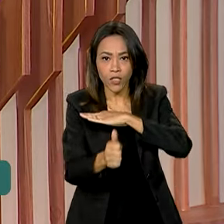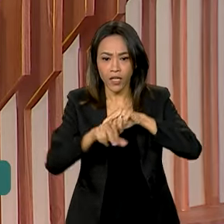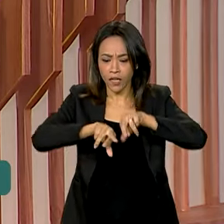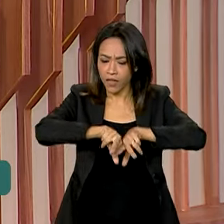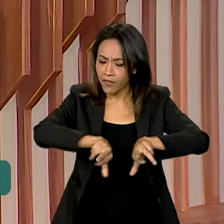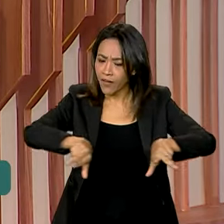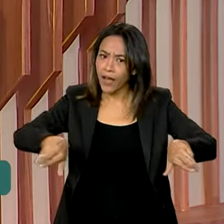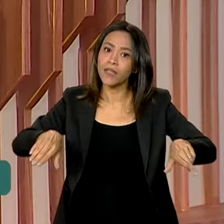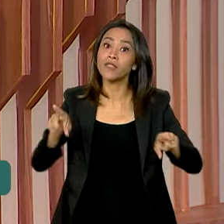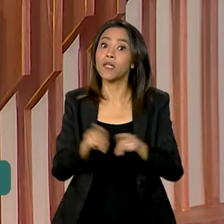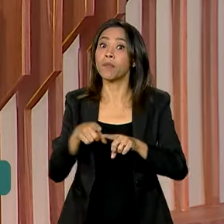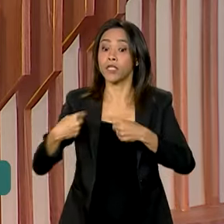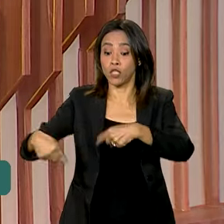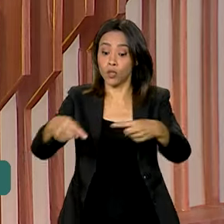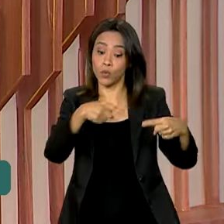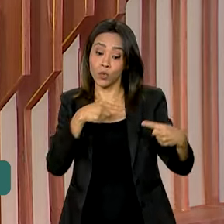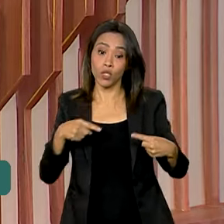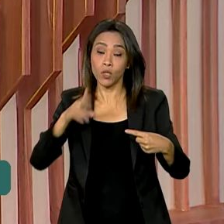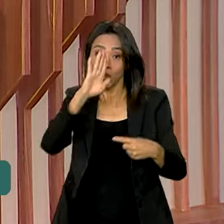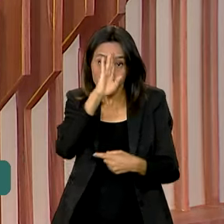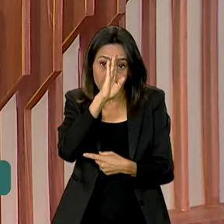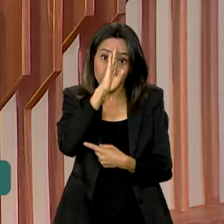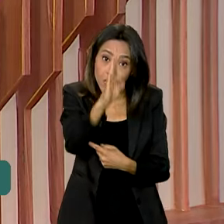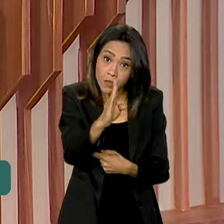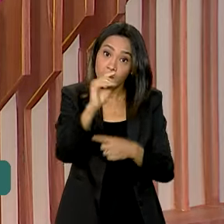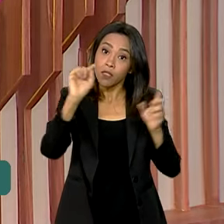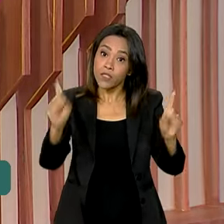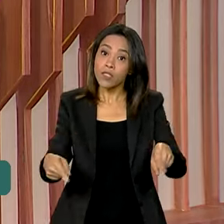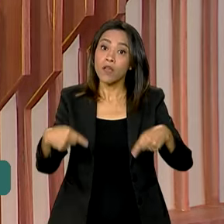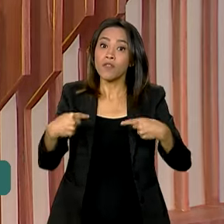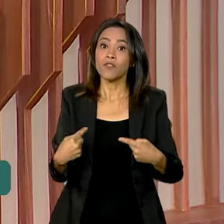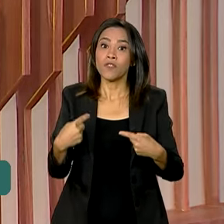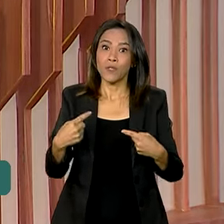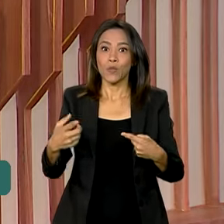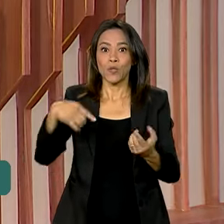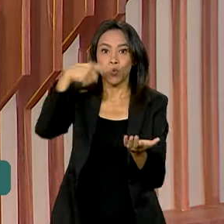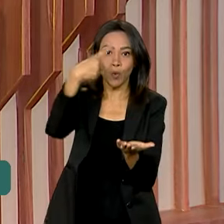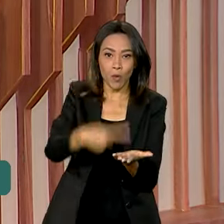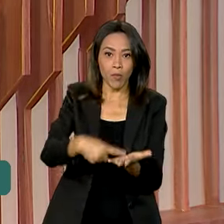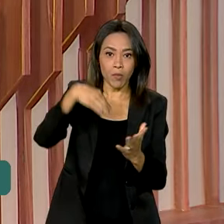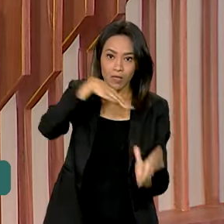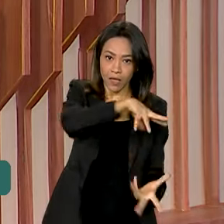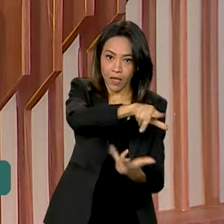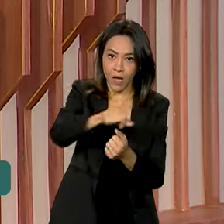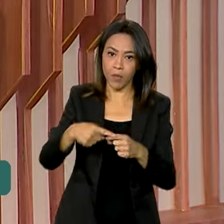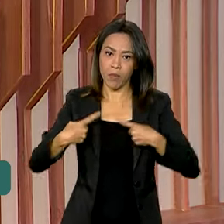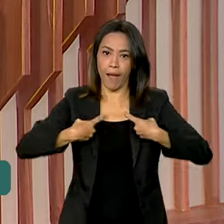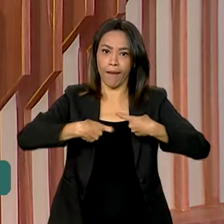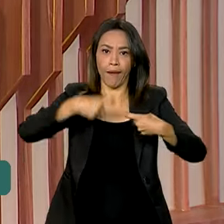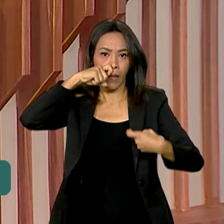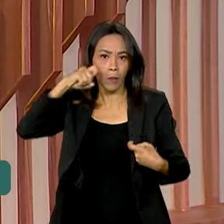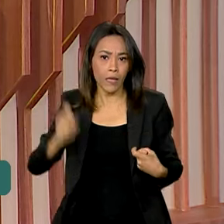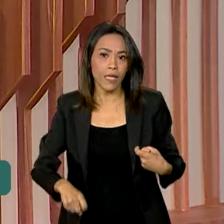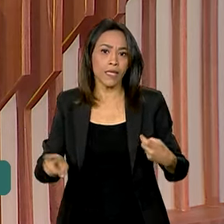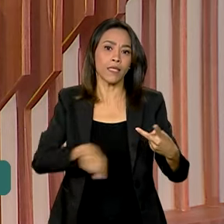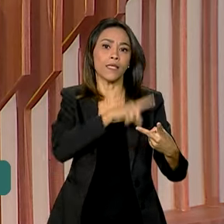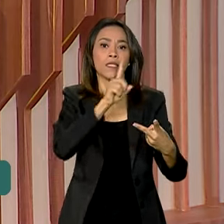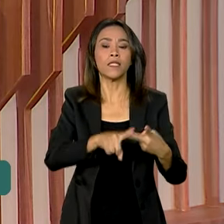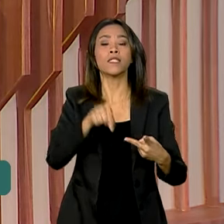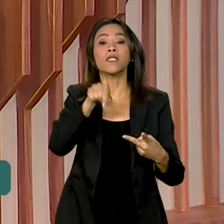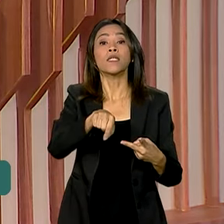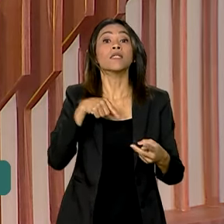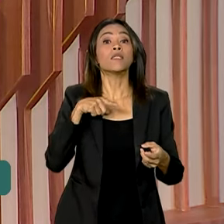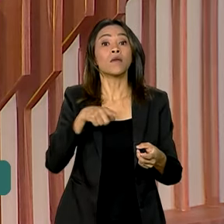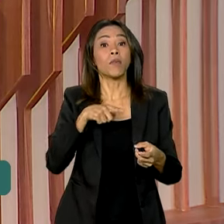áreas. Discutiram também os principais desafios da agenda internacional, como a guerra na Ucrânia, a crise em Gaza